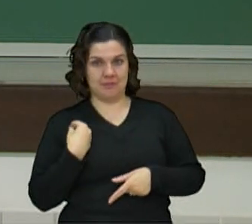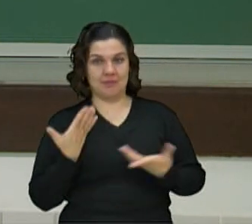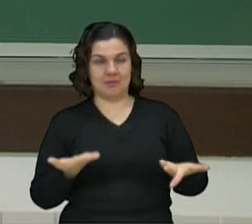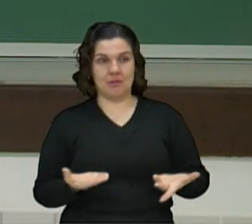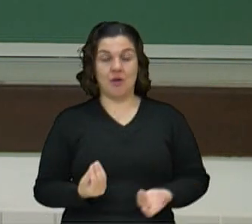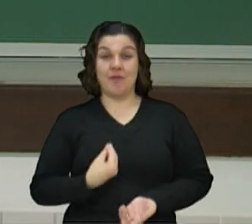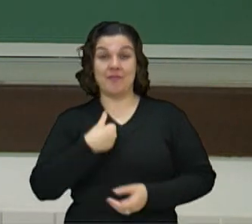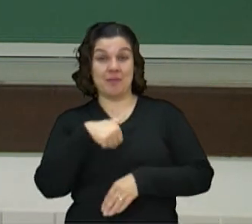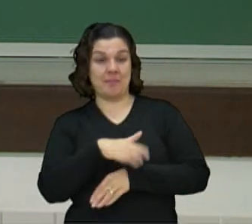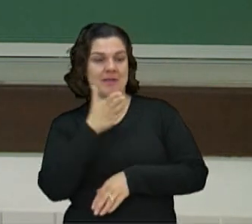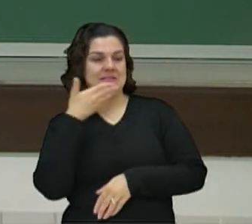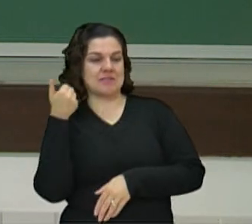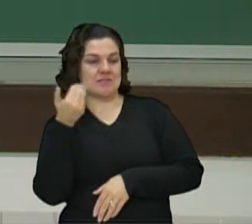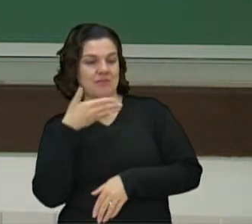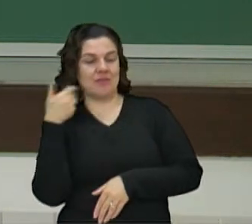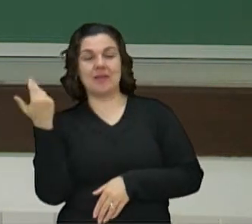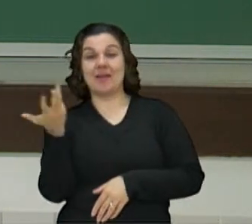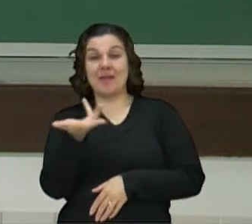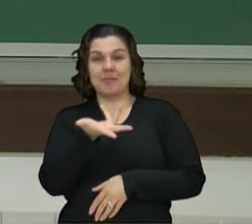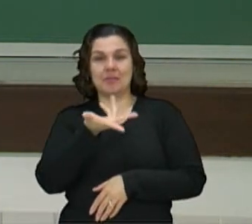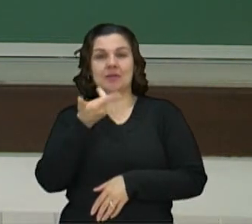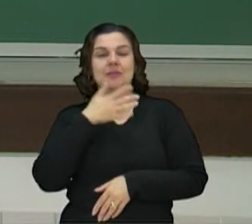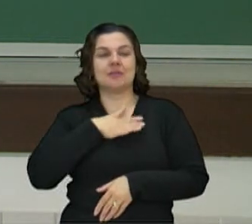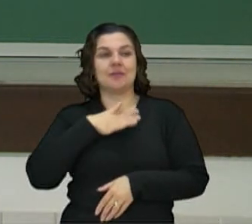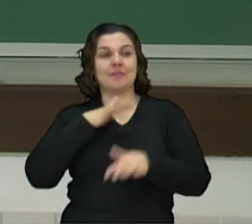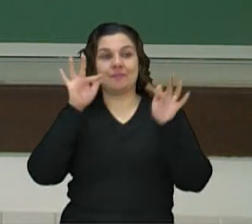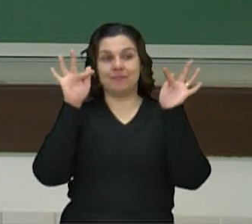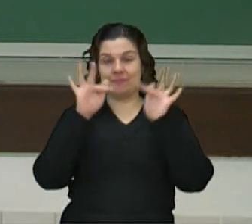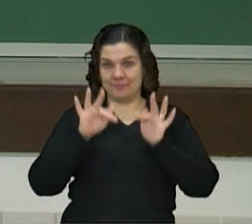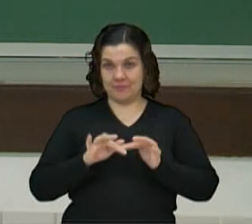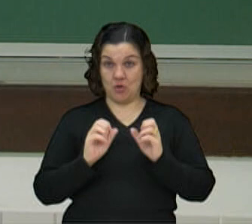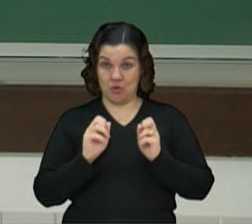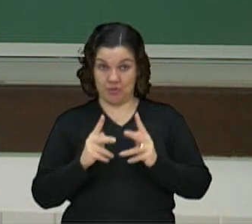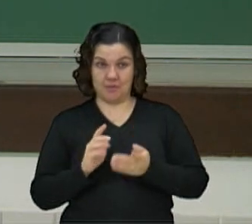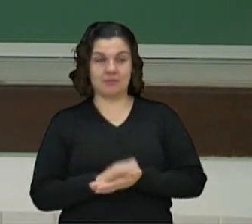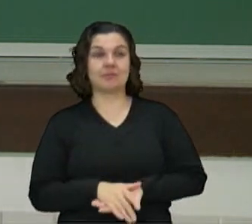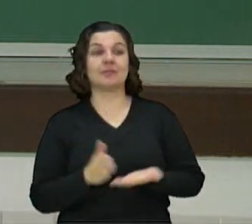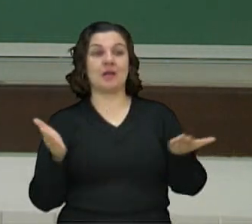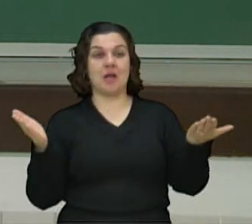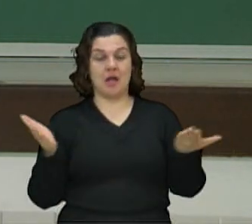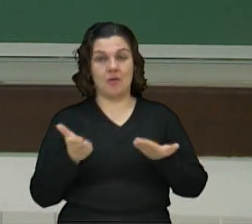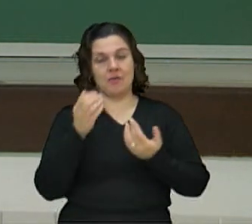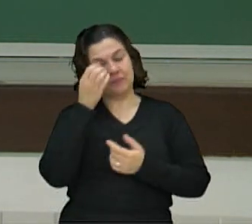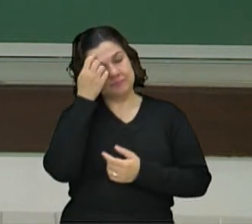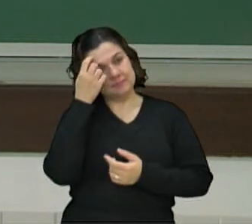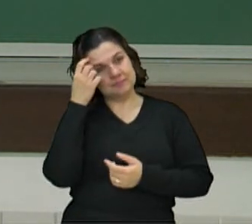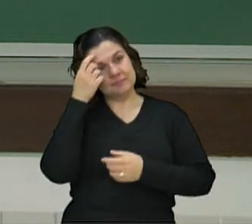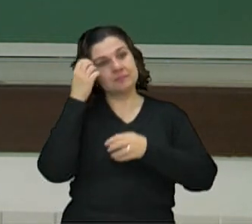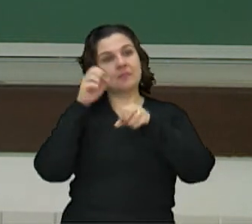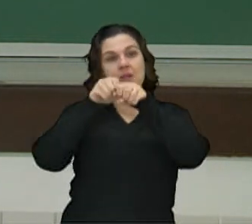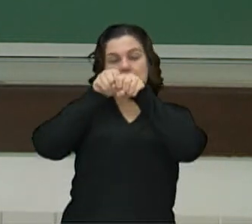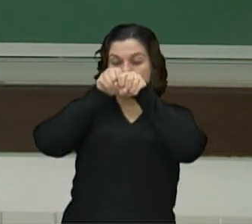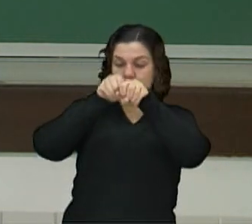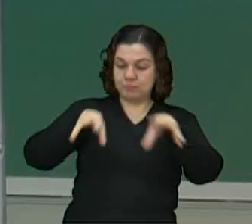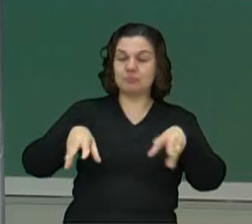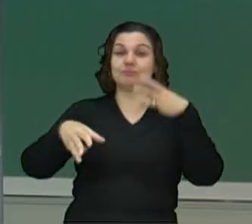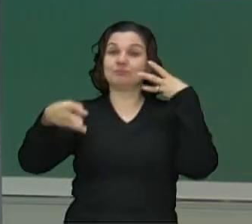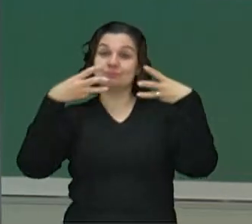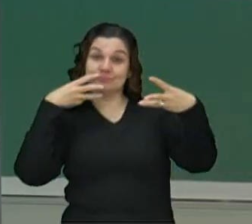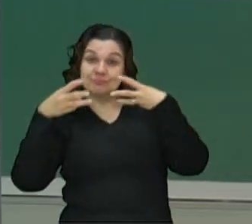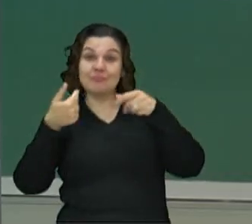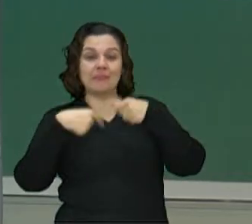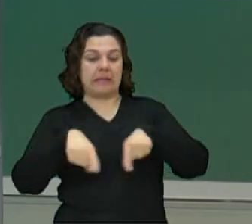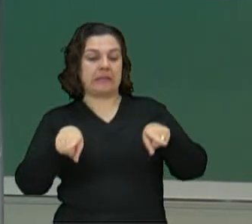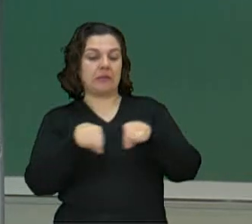mais fácil, é muito mais tranquilo de ser feliz. Então, expansão da publicidade,